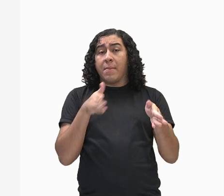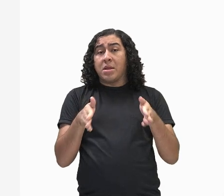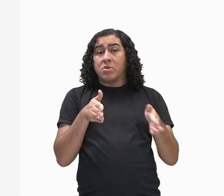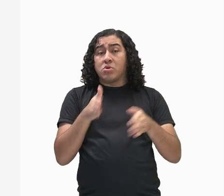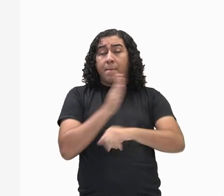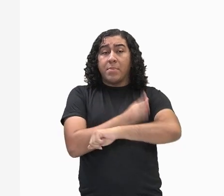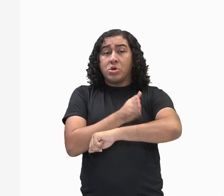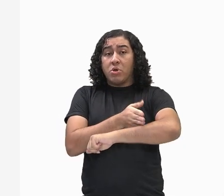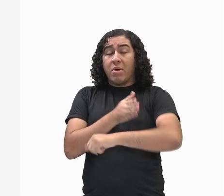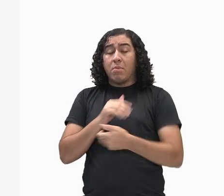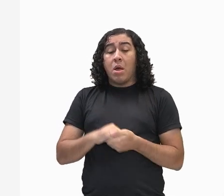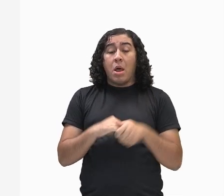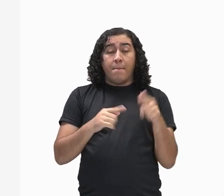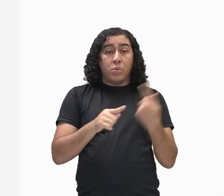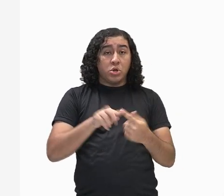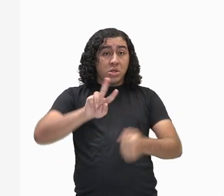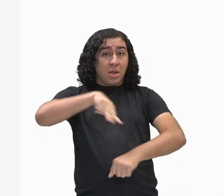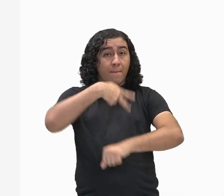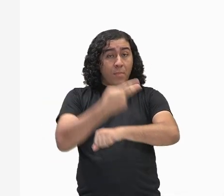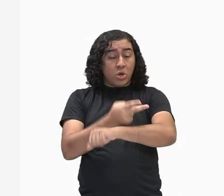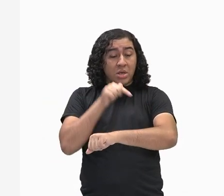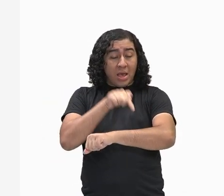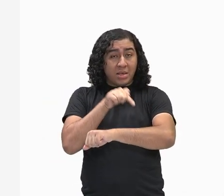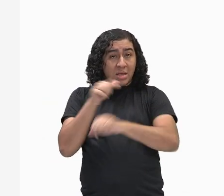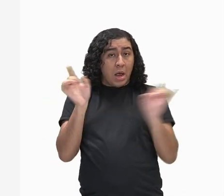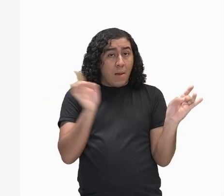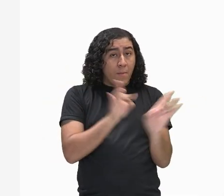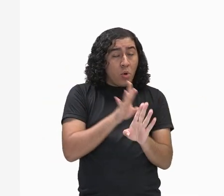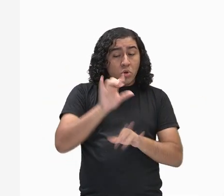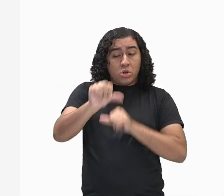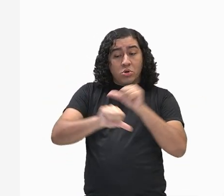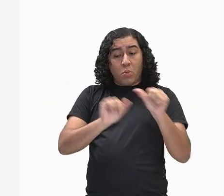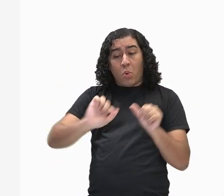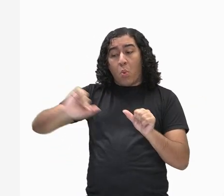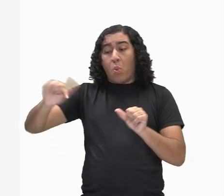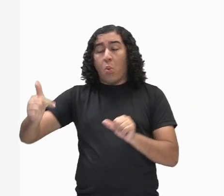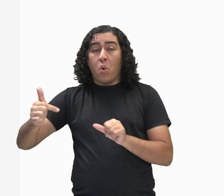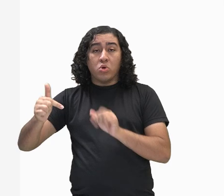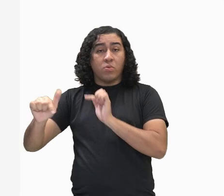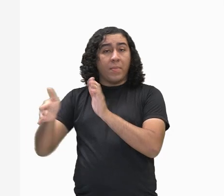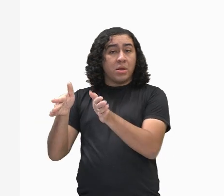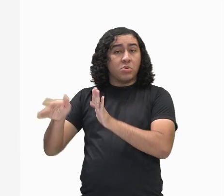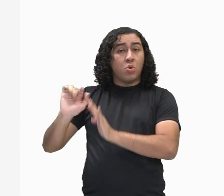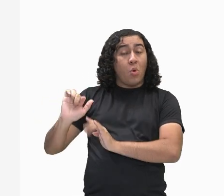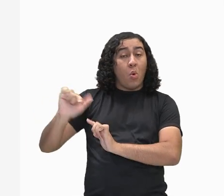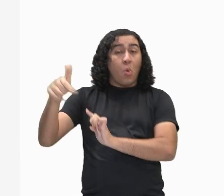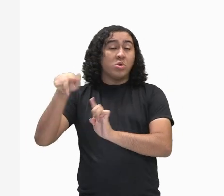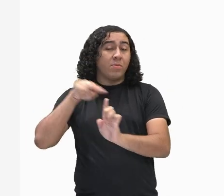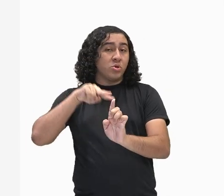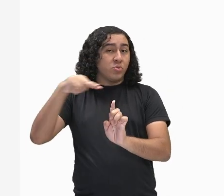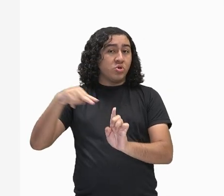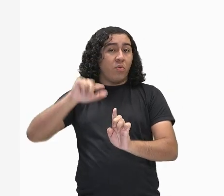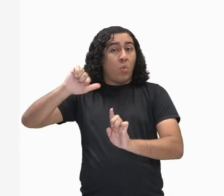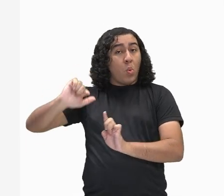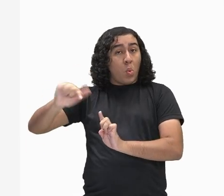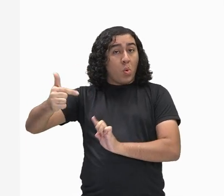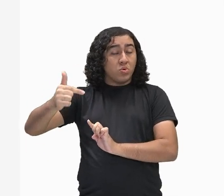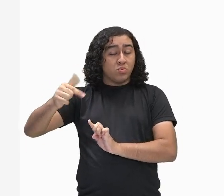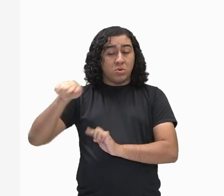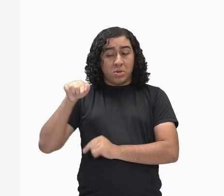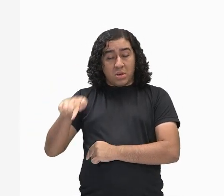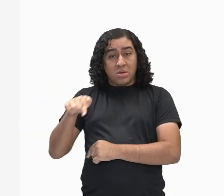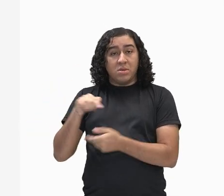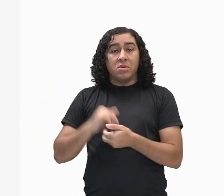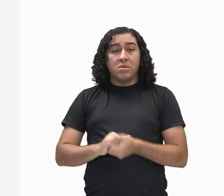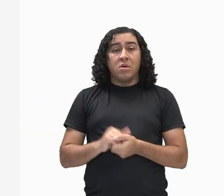aqui? Porque depois nós vamos para um outro período da história, uma outra visão, um outro paradigma, que